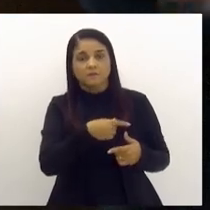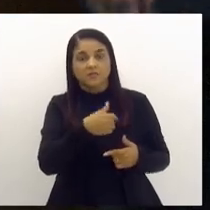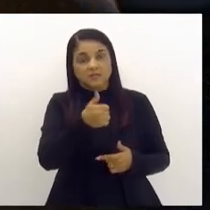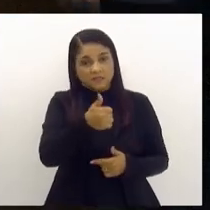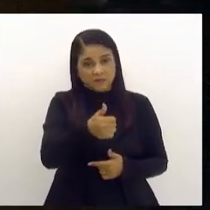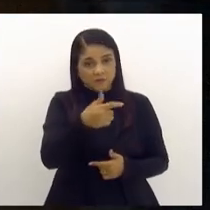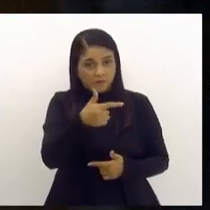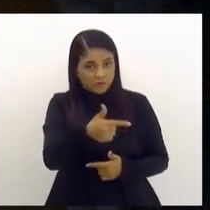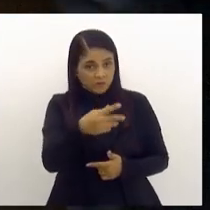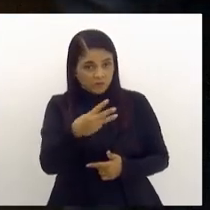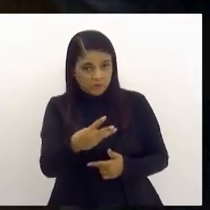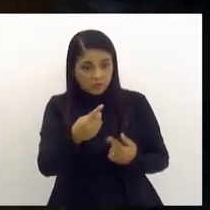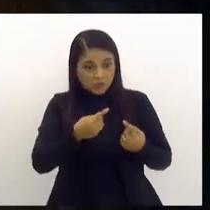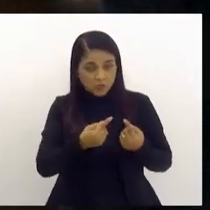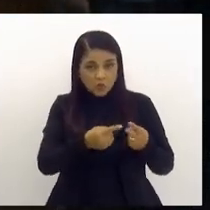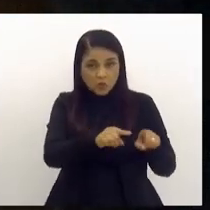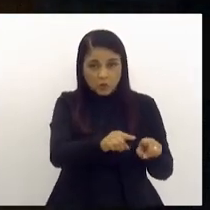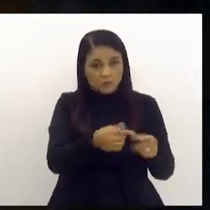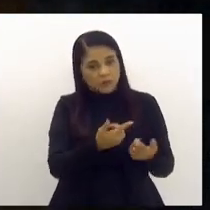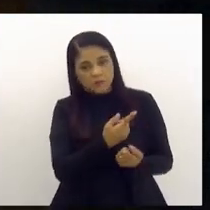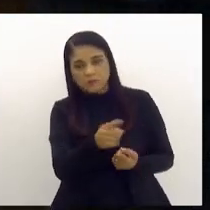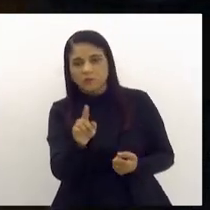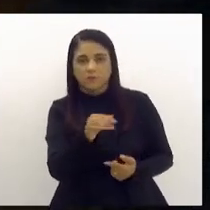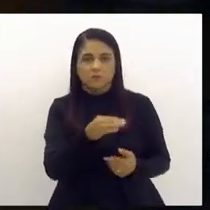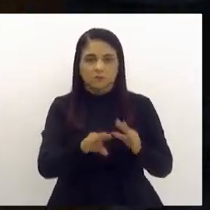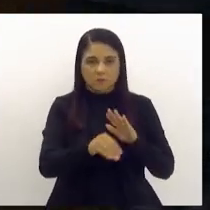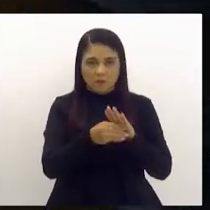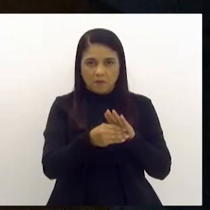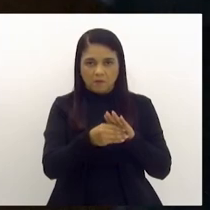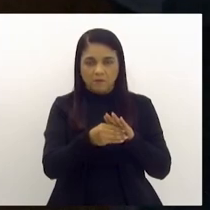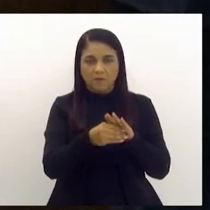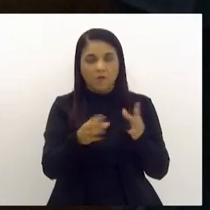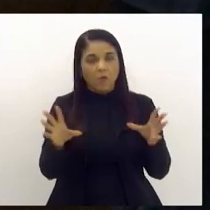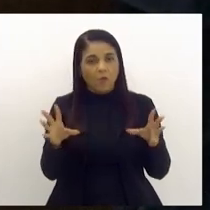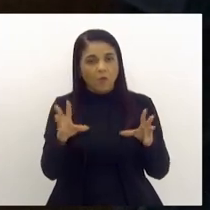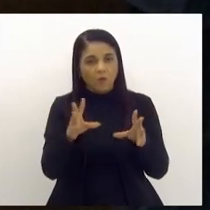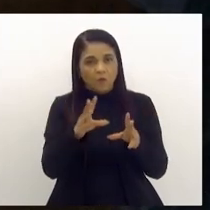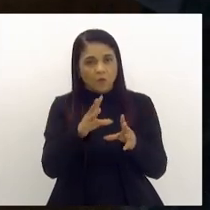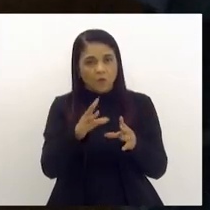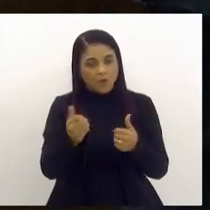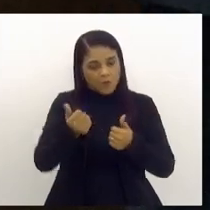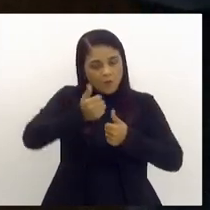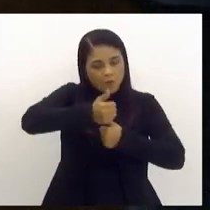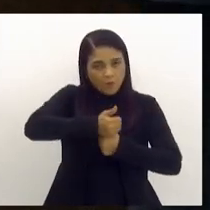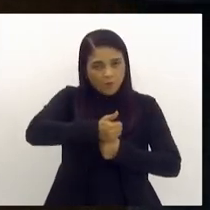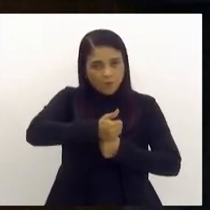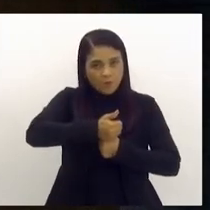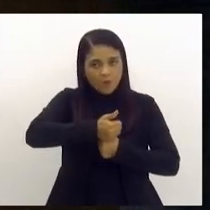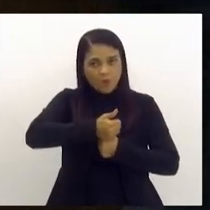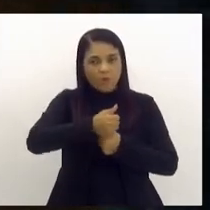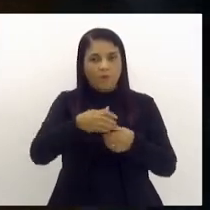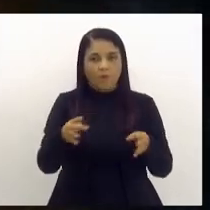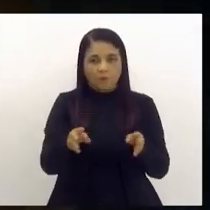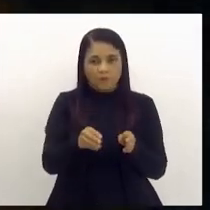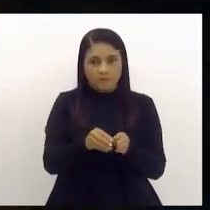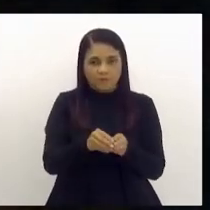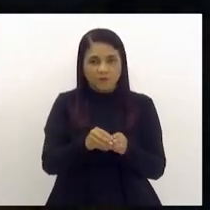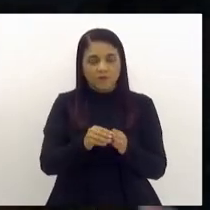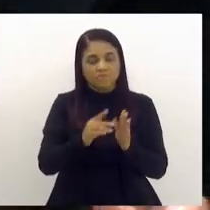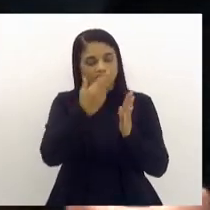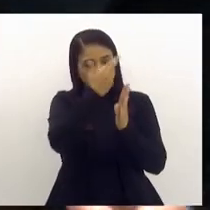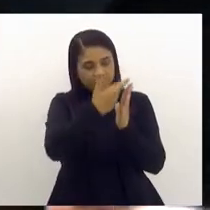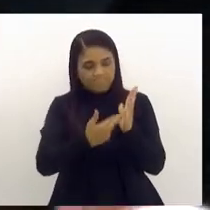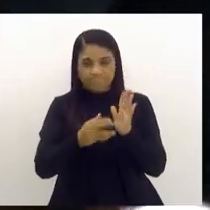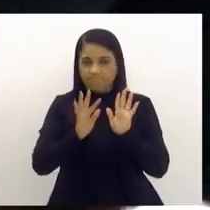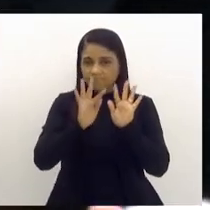123, contrário às demais emendas, concluindo por substitutivo, pedindo a Vossa Excelência a forma final de